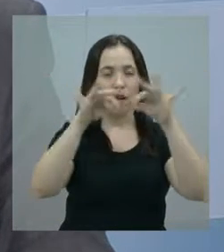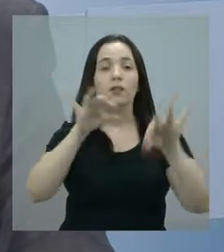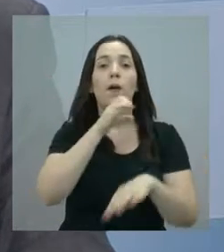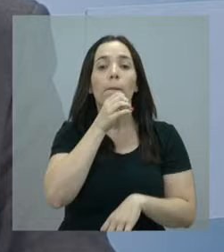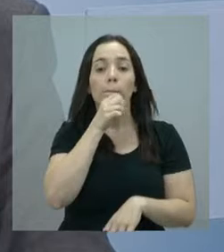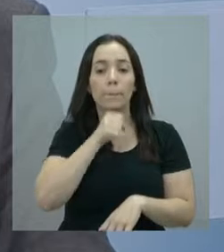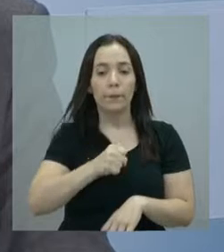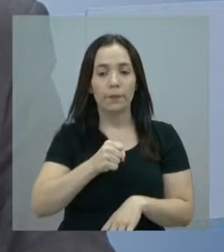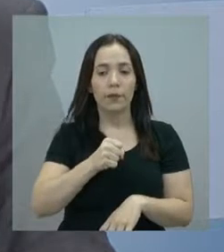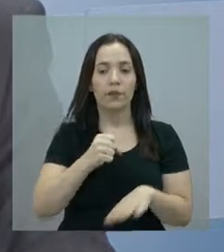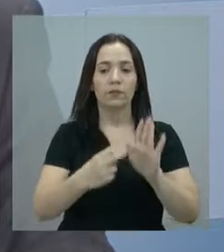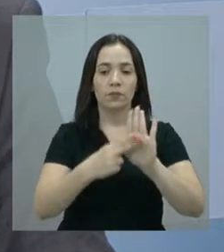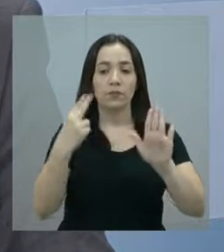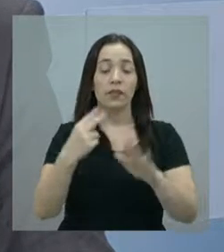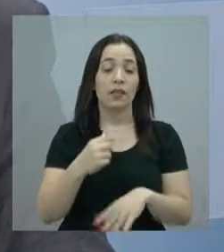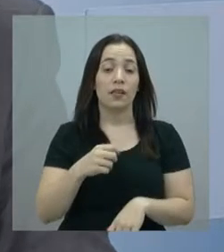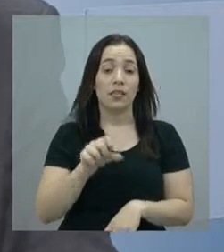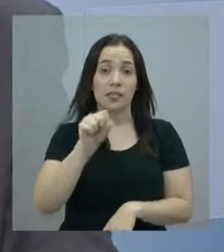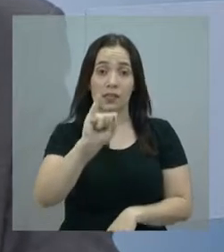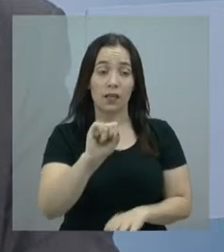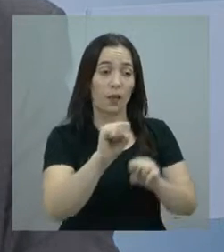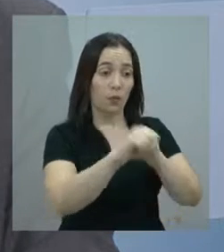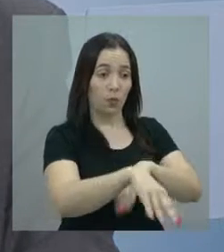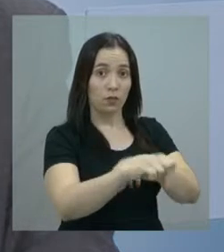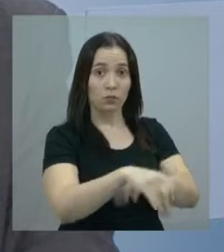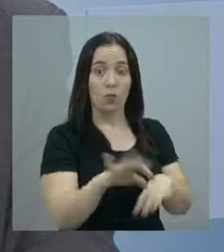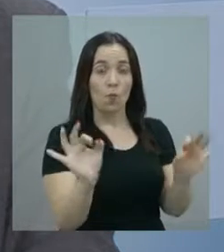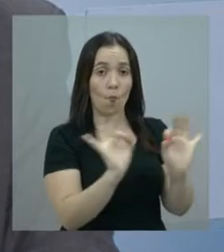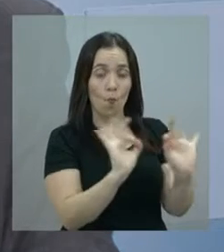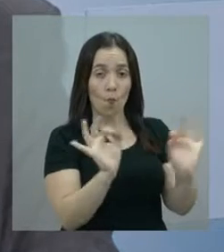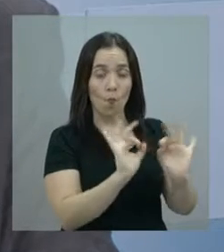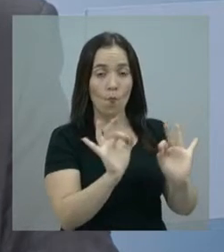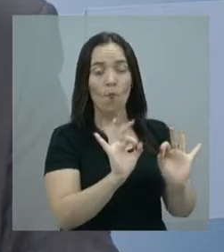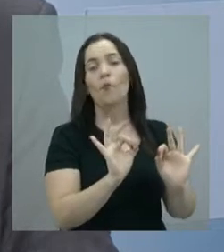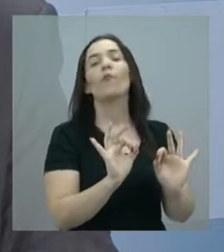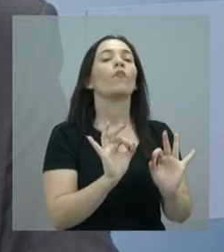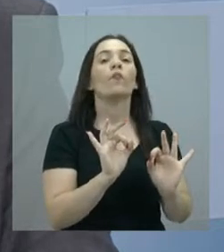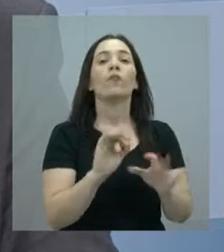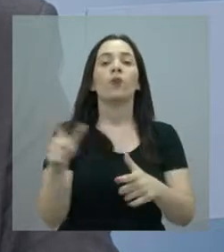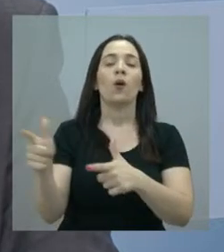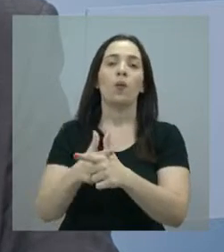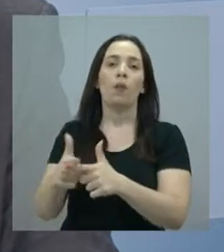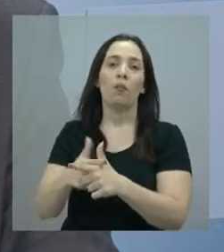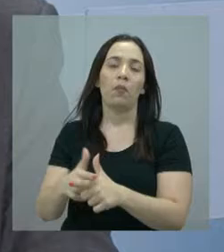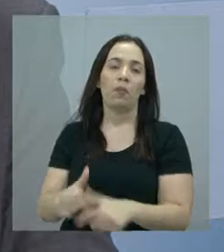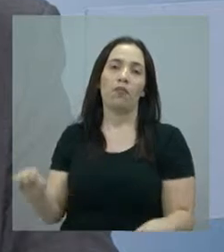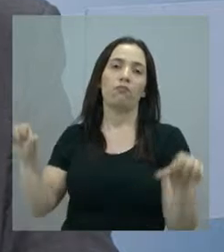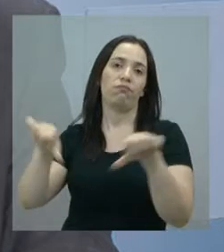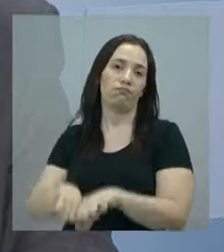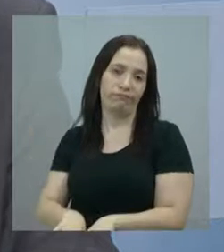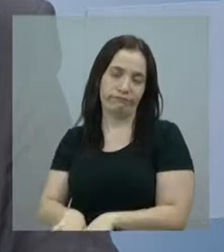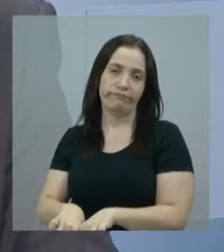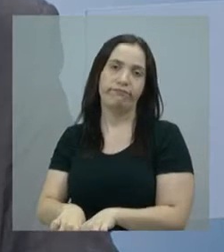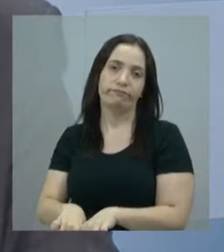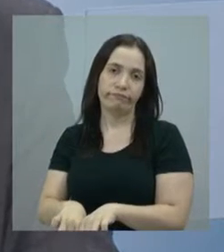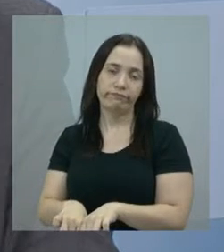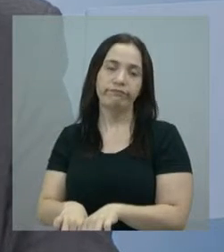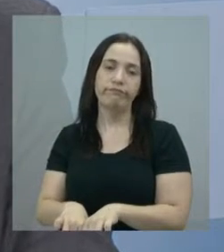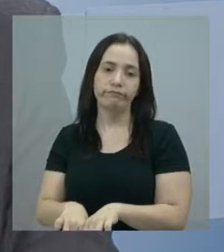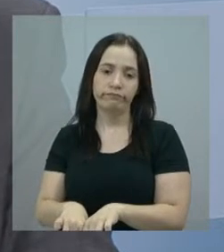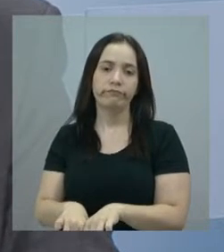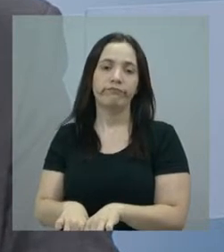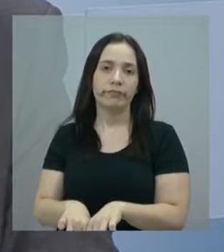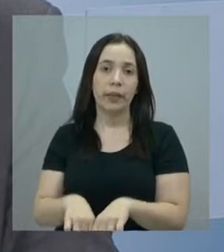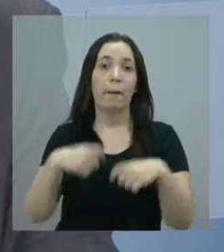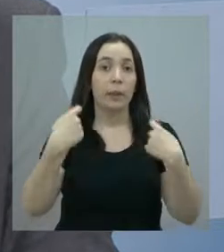Se sem educação se os problemas se agravam, se com ela os problemas se